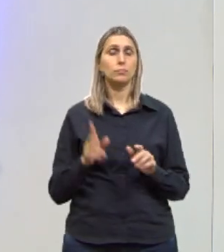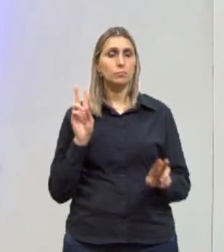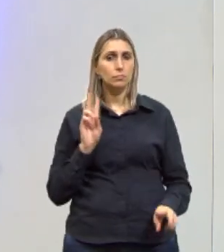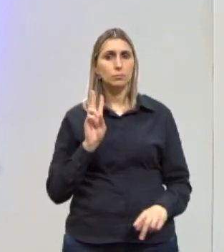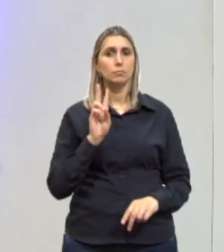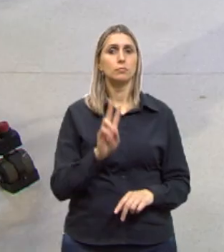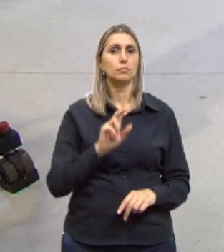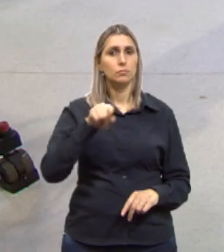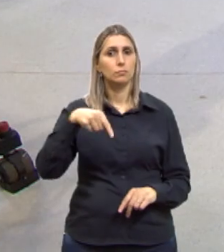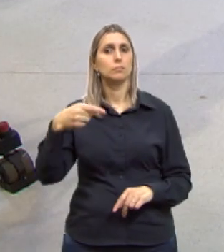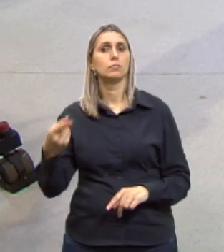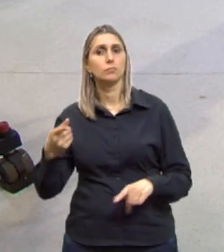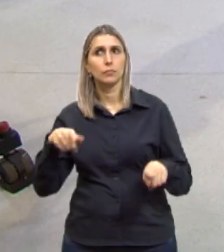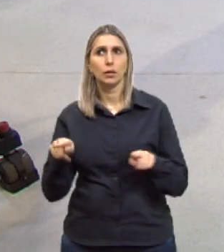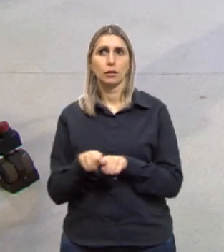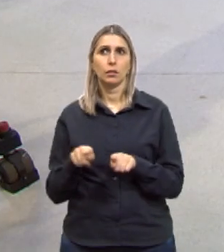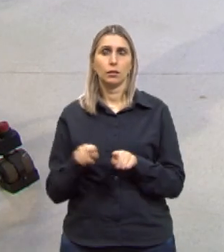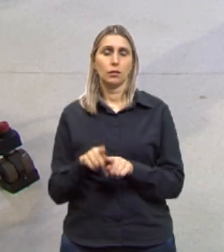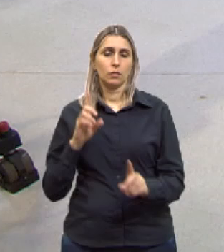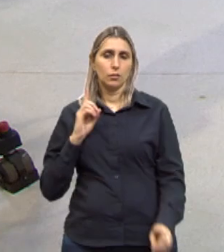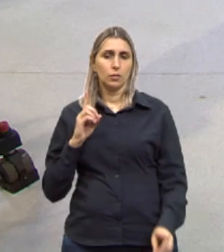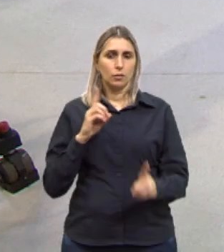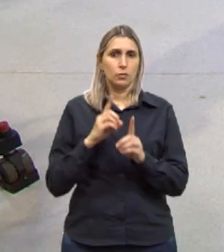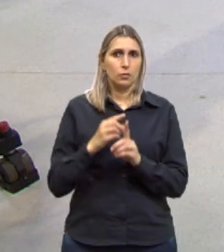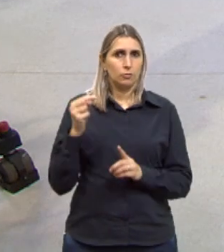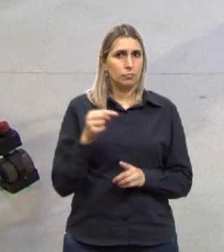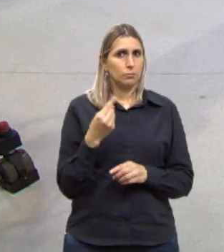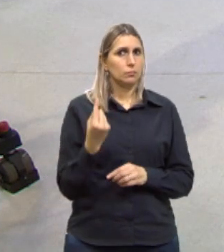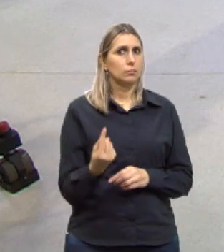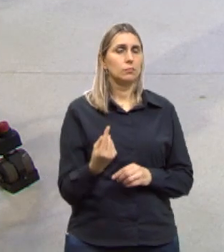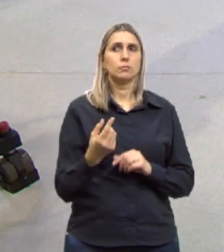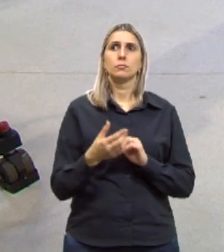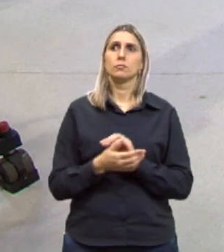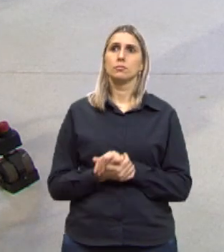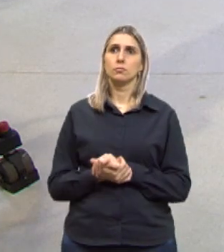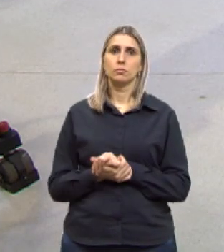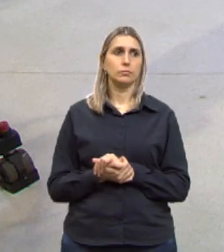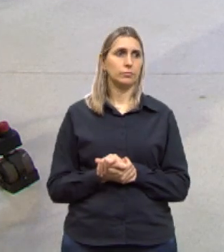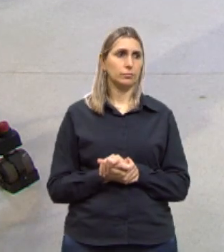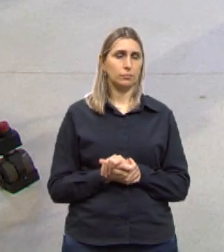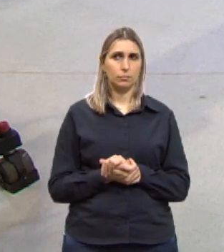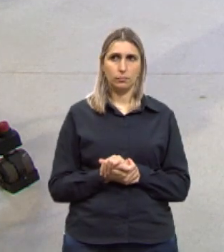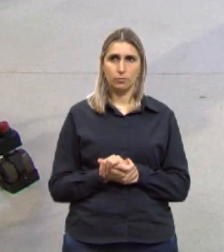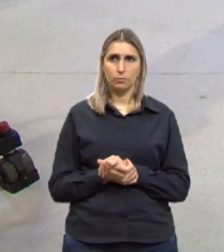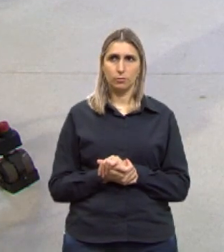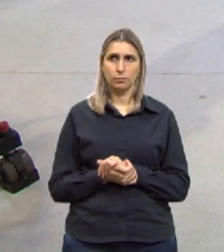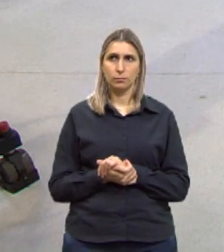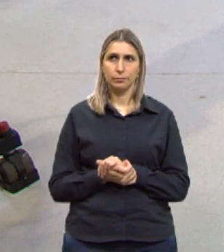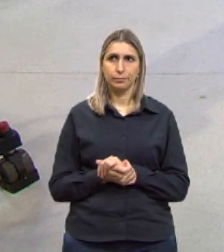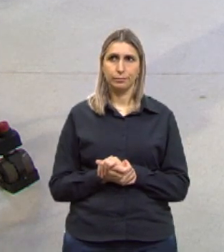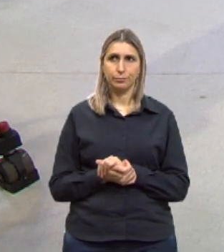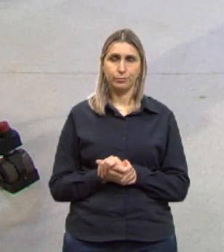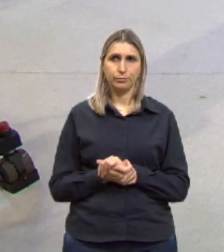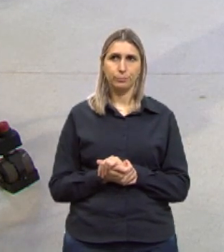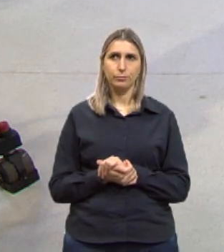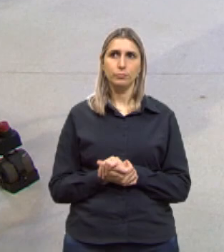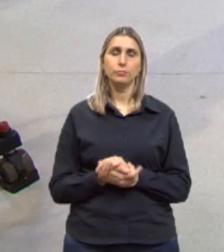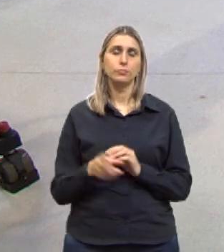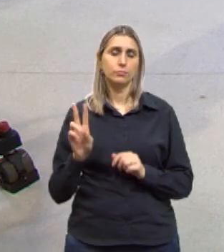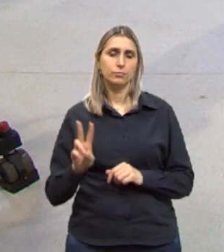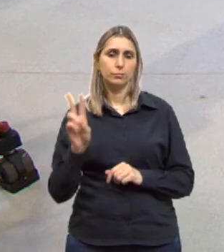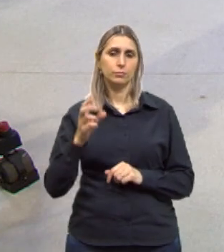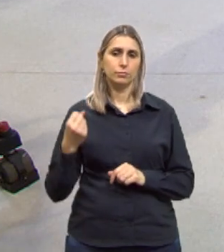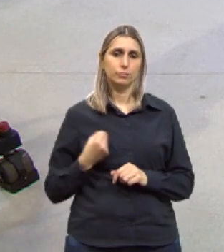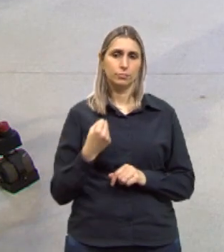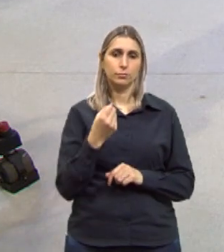verificar na outra que eu achei menos 1. Então, a outra verificação, eu tenho que colocar aqui o valor